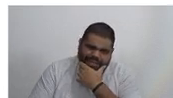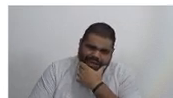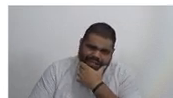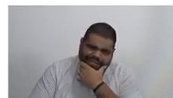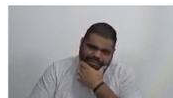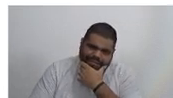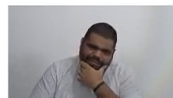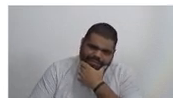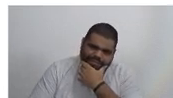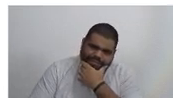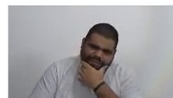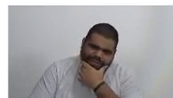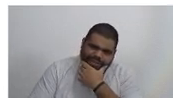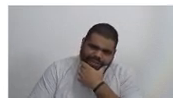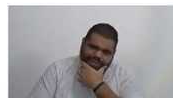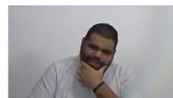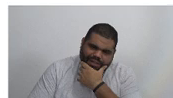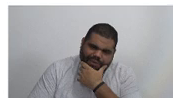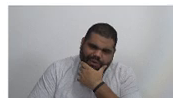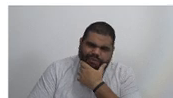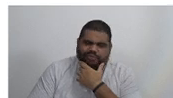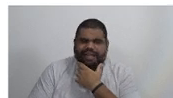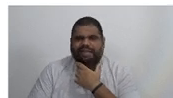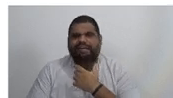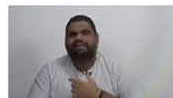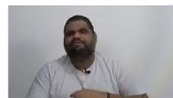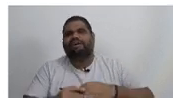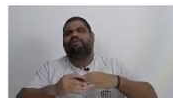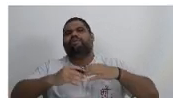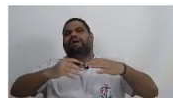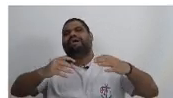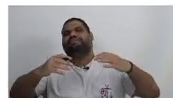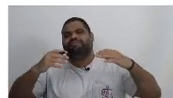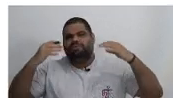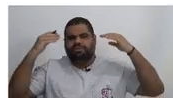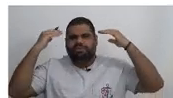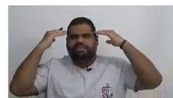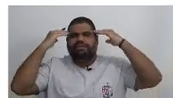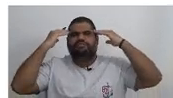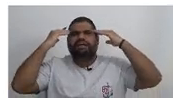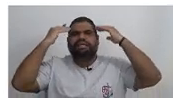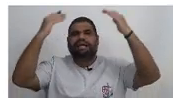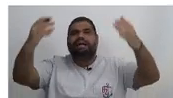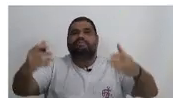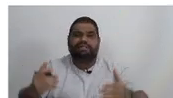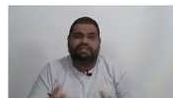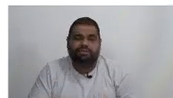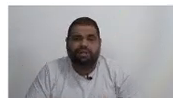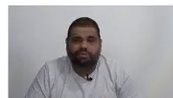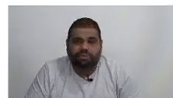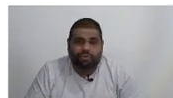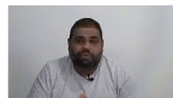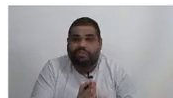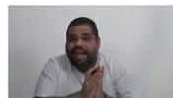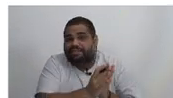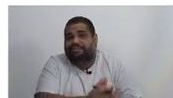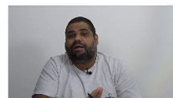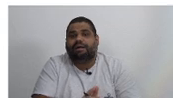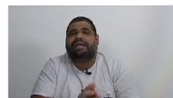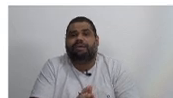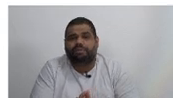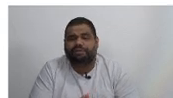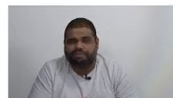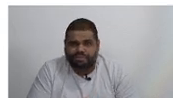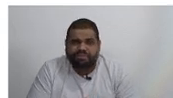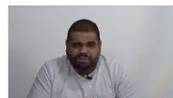em imagem máxima. E quando fala em valor máximo, já fica na cabeça do aluno o vértice